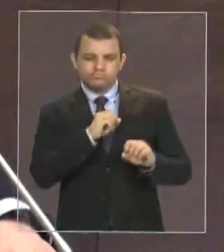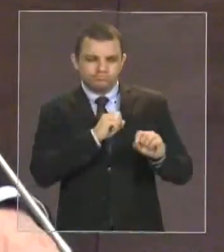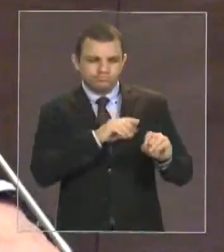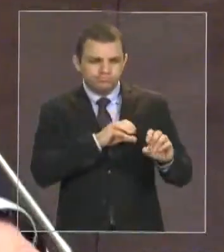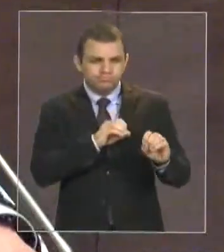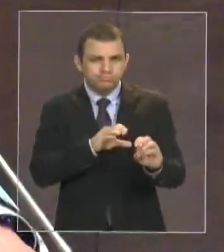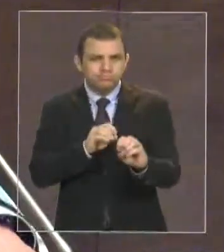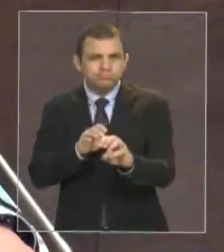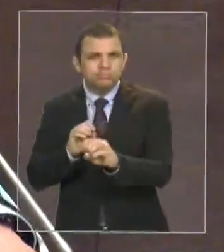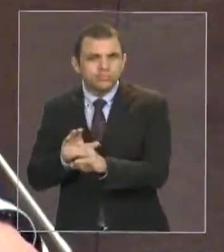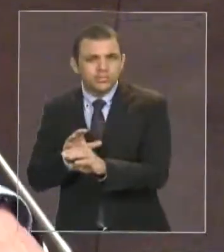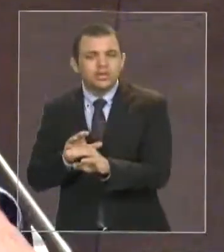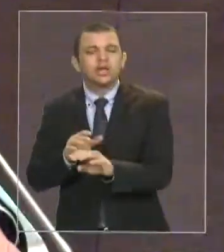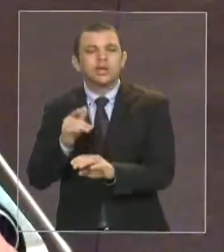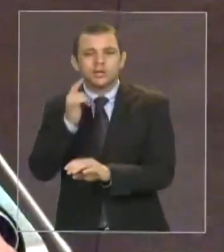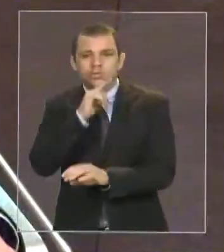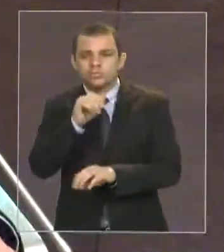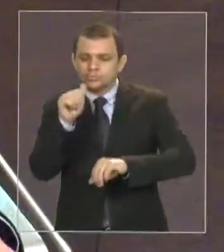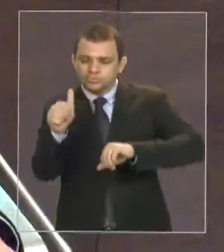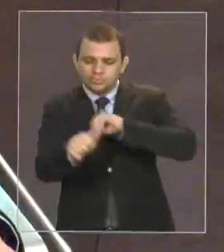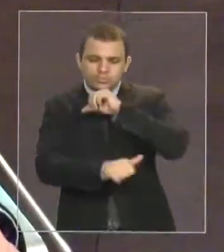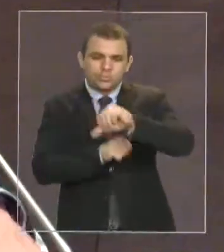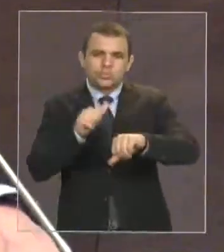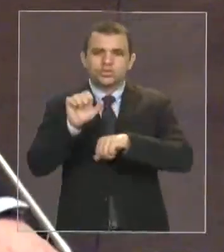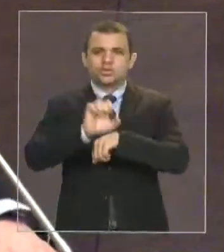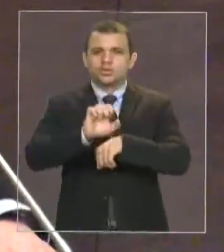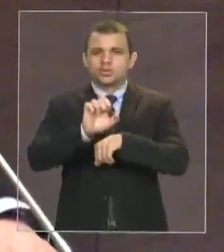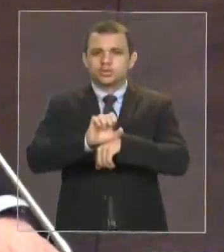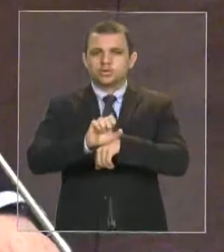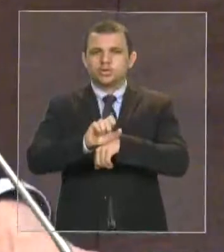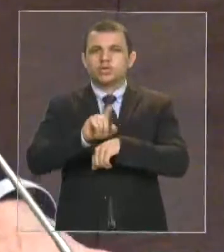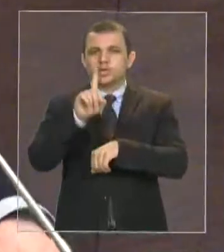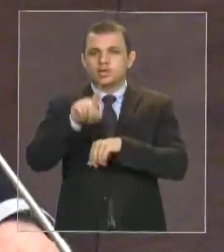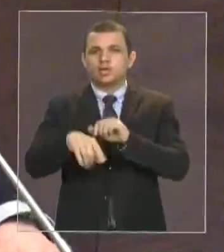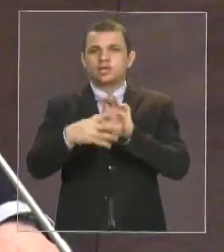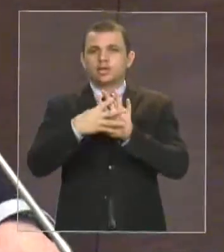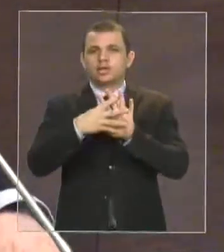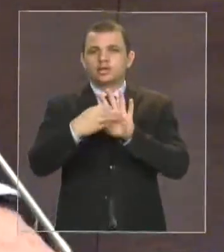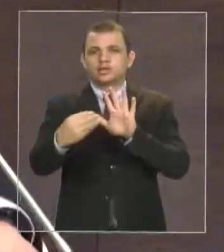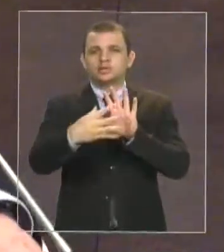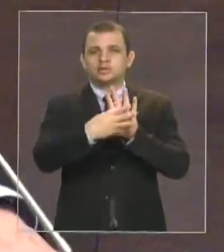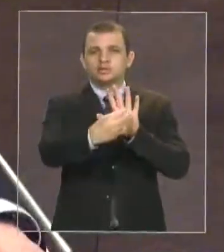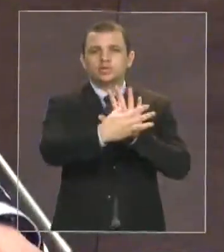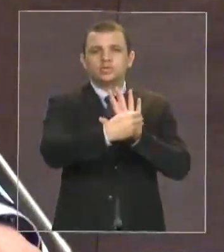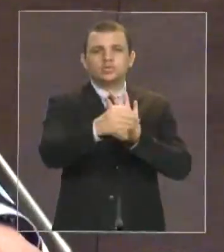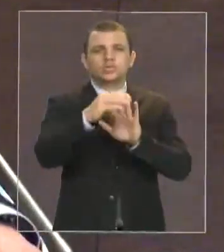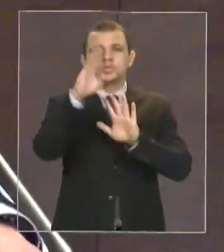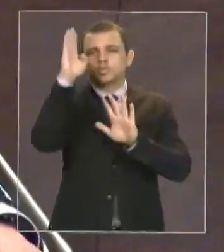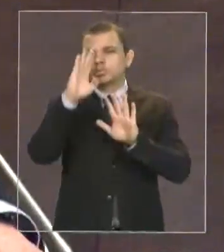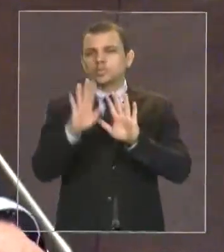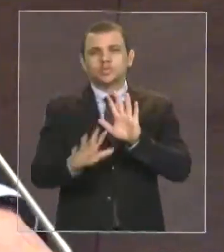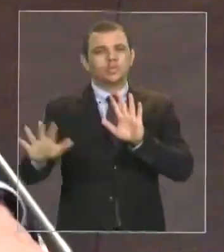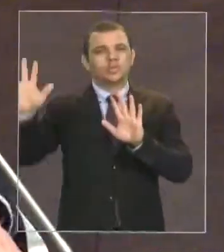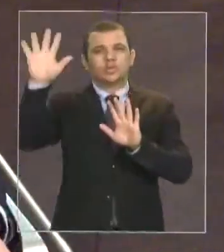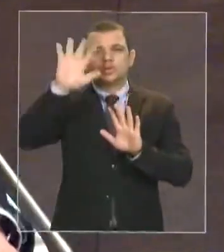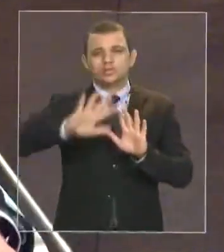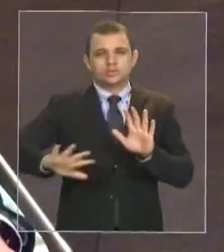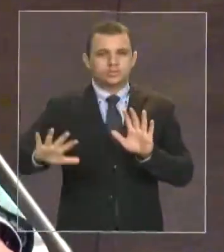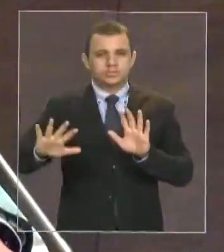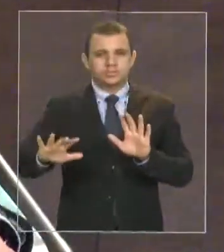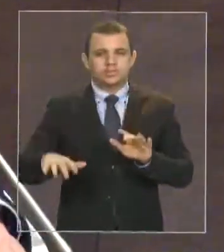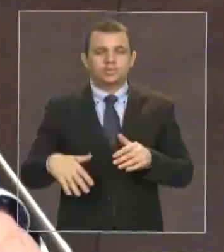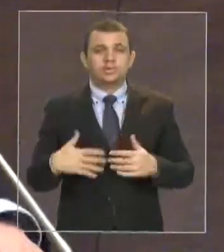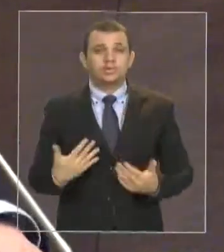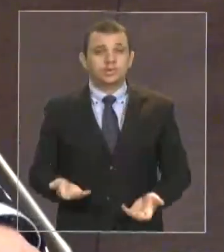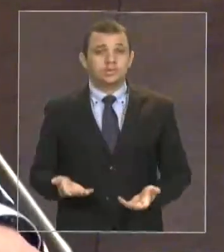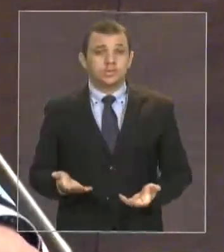revolução nesse Estado, a revolução que será de espelho e molde para toda esta nação. Não é à toa